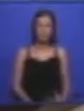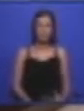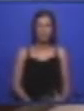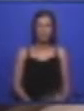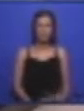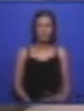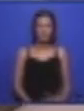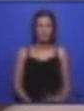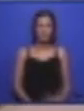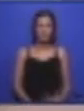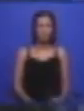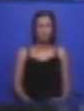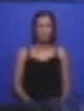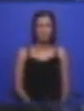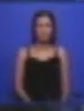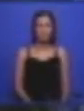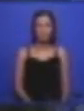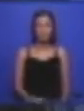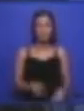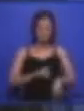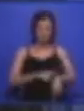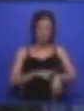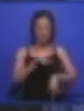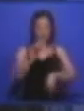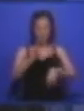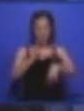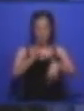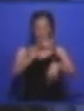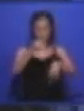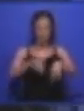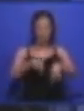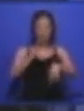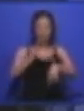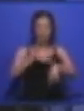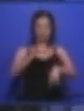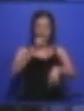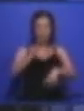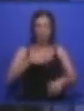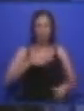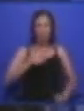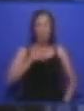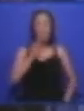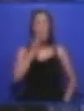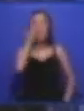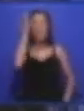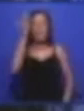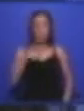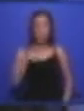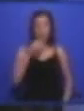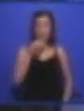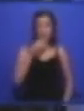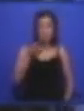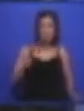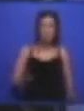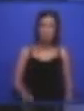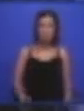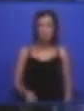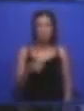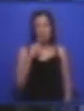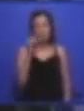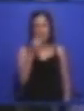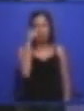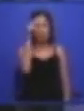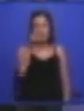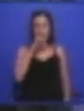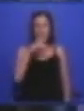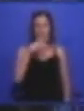Então é para se vencer e ainda bem. A esta hora aqui. Porquê? Não costuma acordar cedo? Eu gosto de comer. Não diga isso, que as pessoas